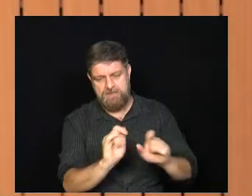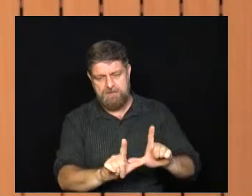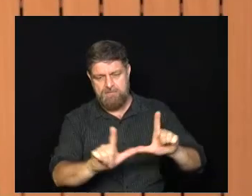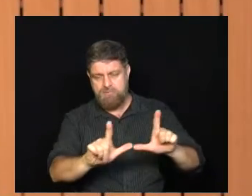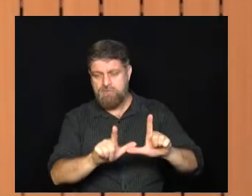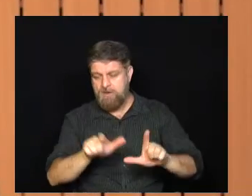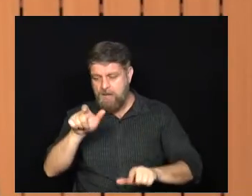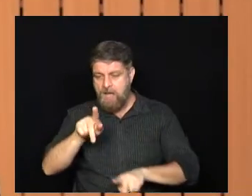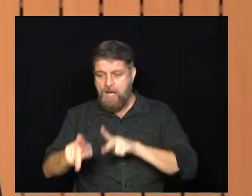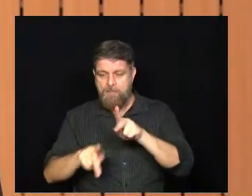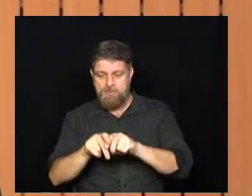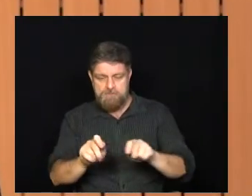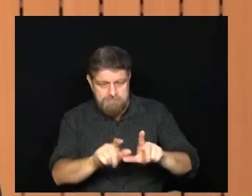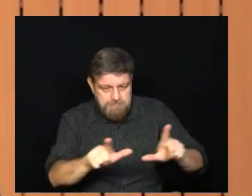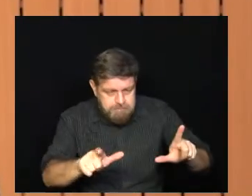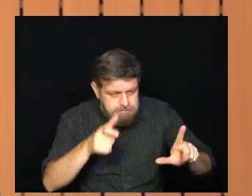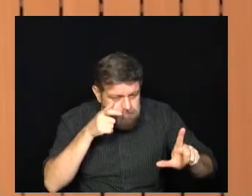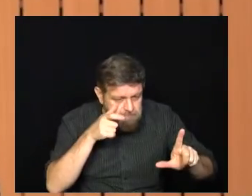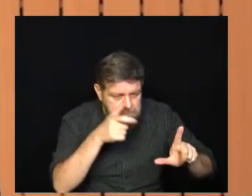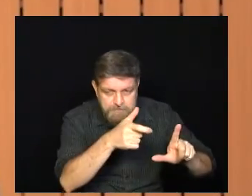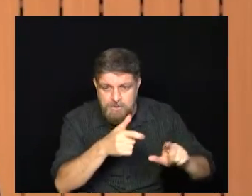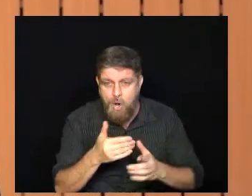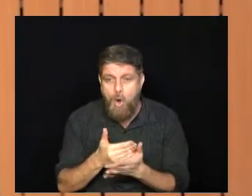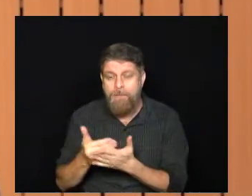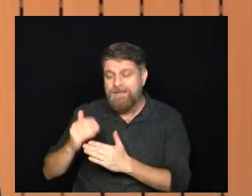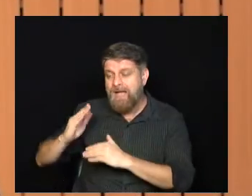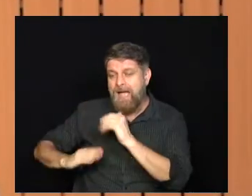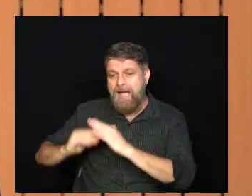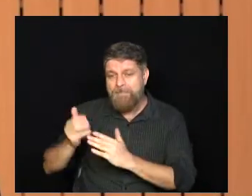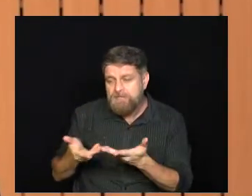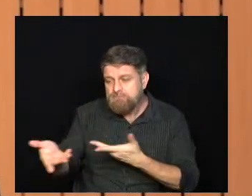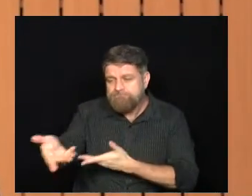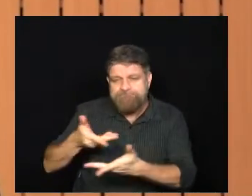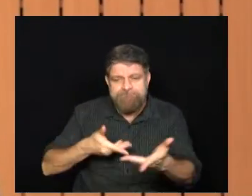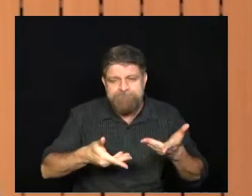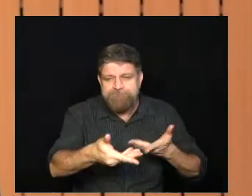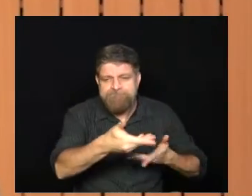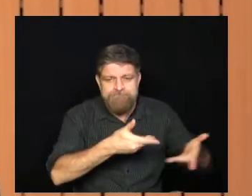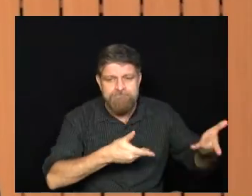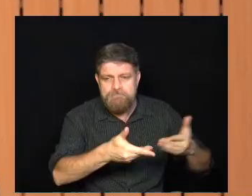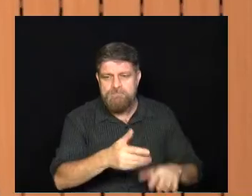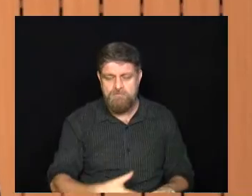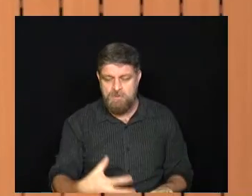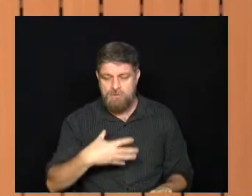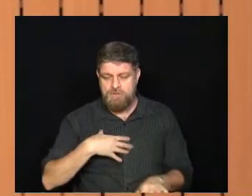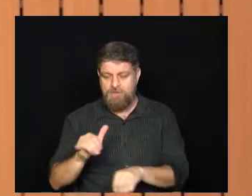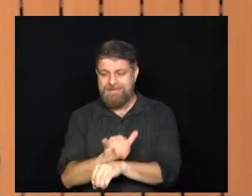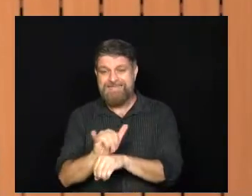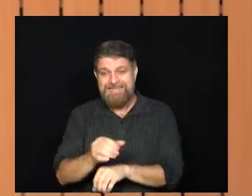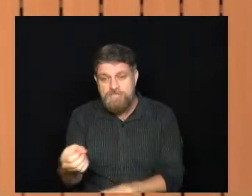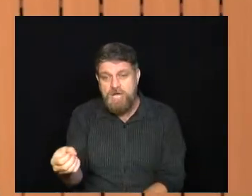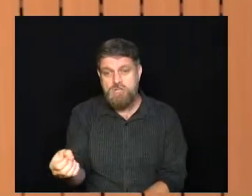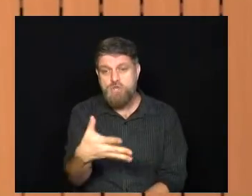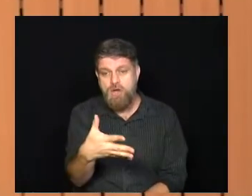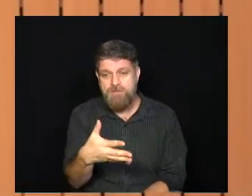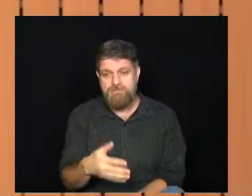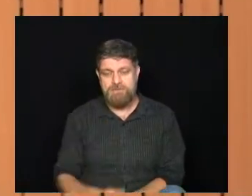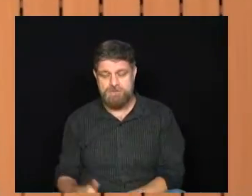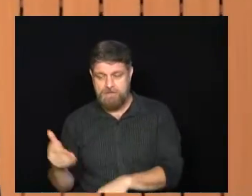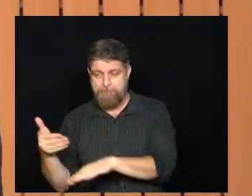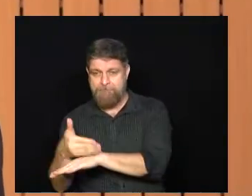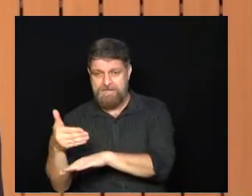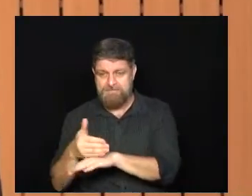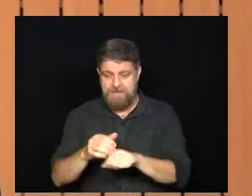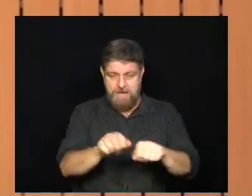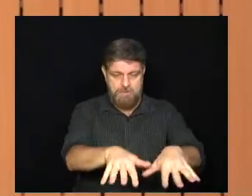a população começar com essa prática de participação, de uma nova forma de participação, que além de ter